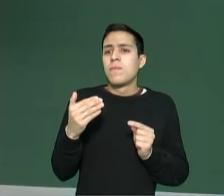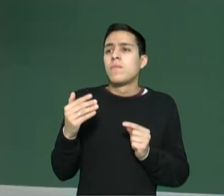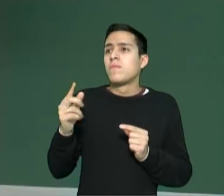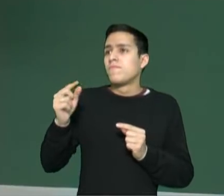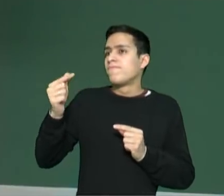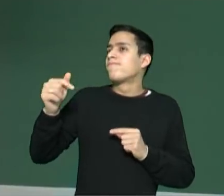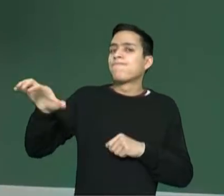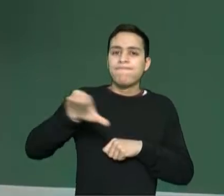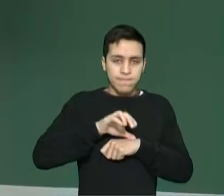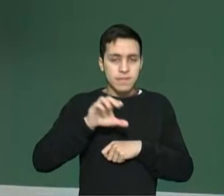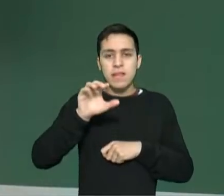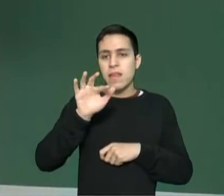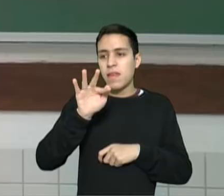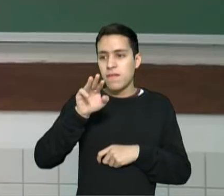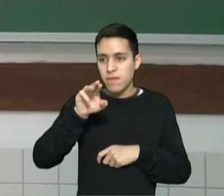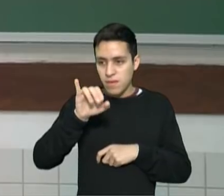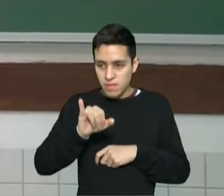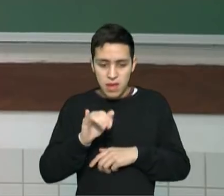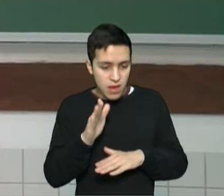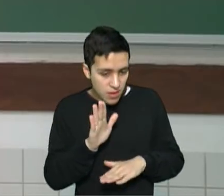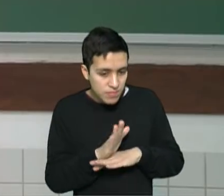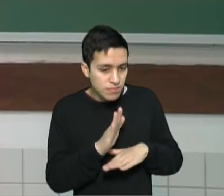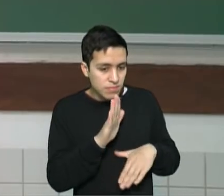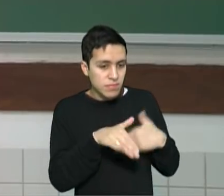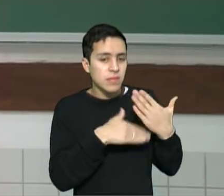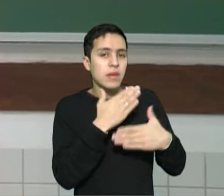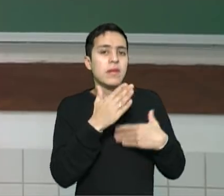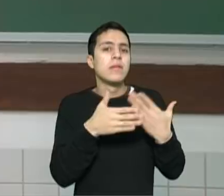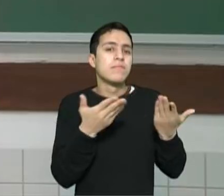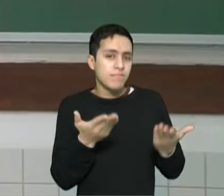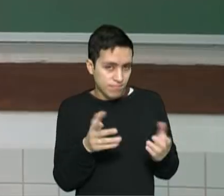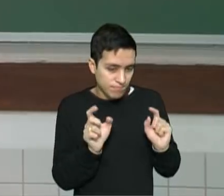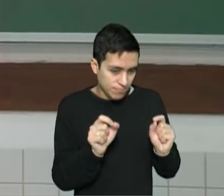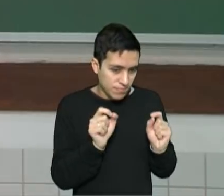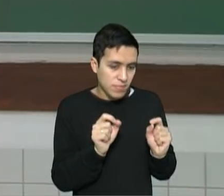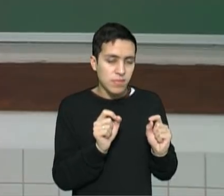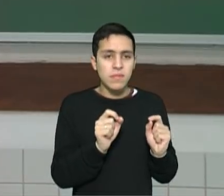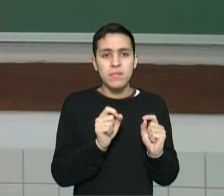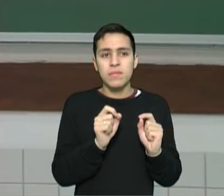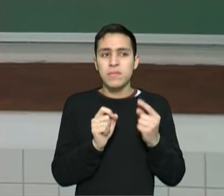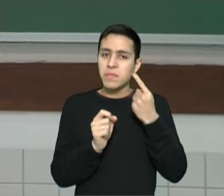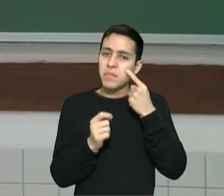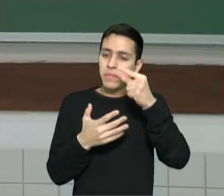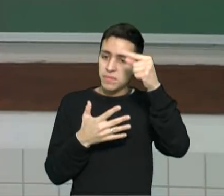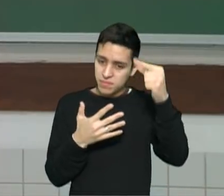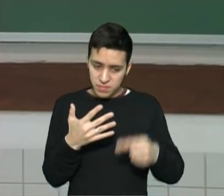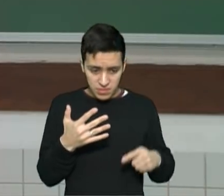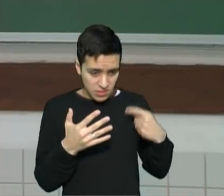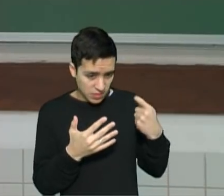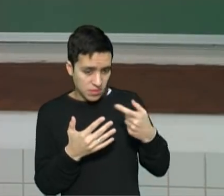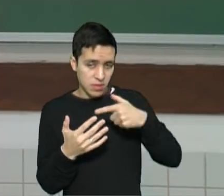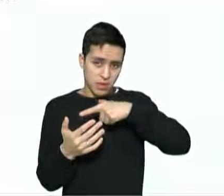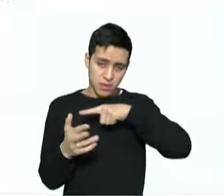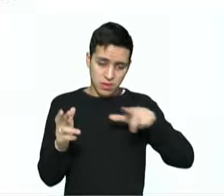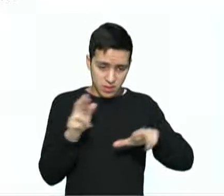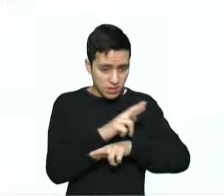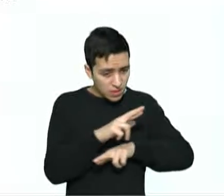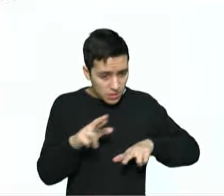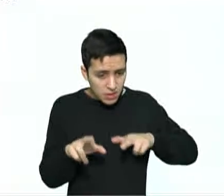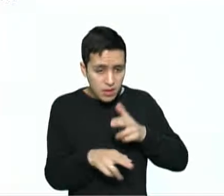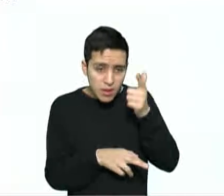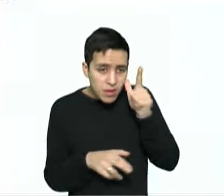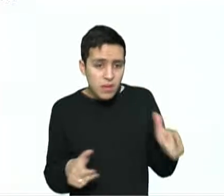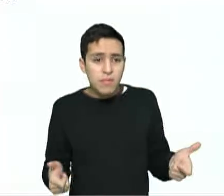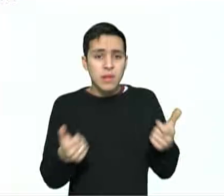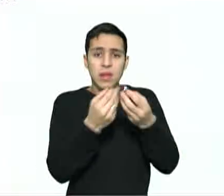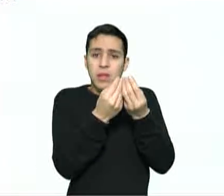pelo FMI que faz com que haja uma ajuda monetária no seguinte aspecto, a estabelecer o alcance da melhoria